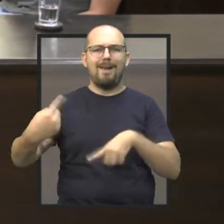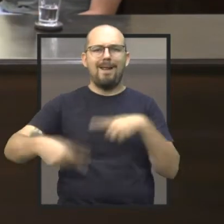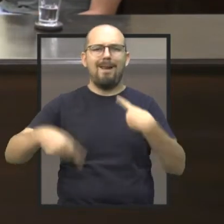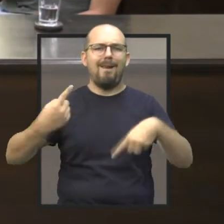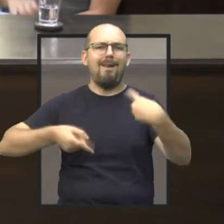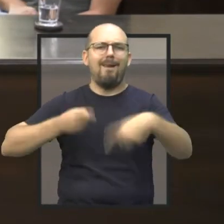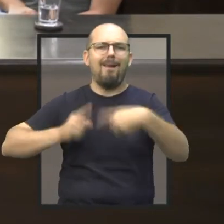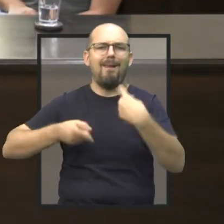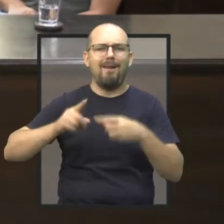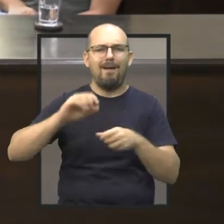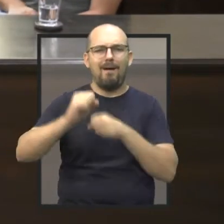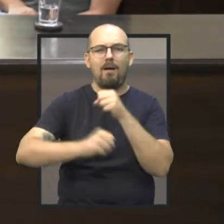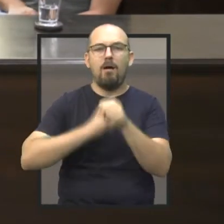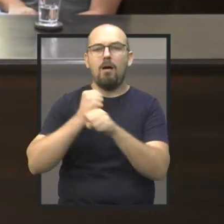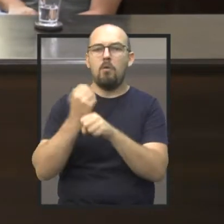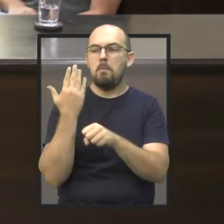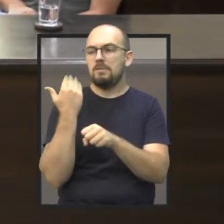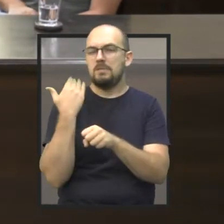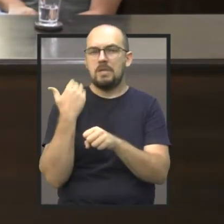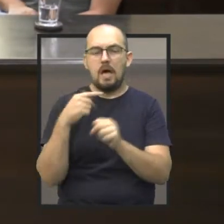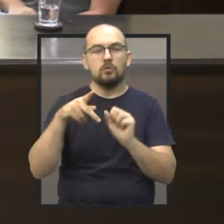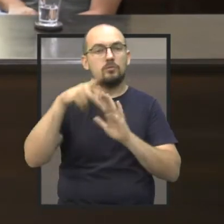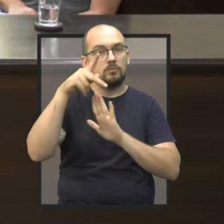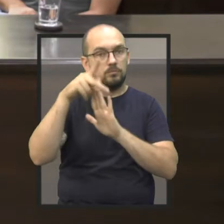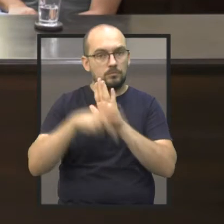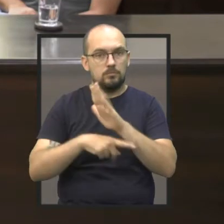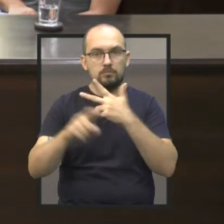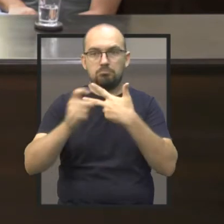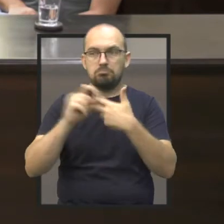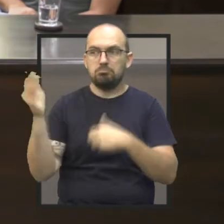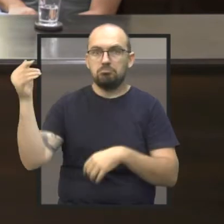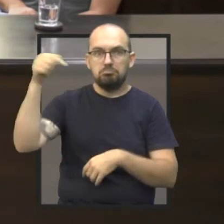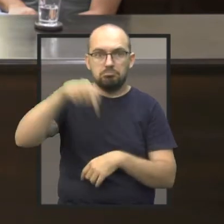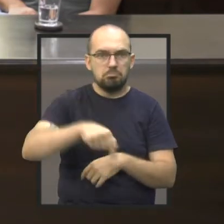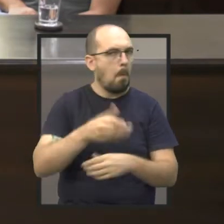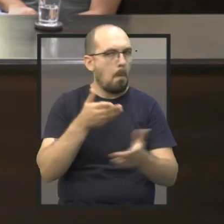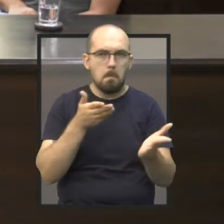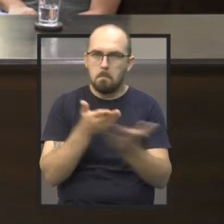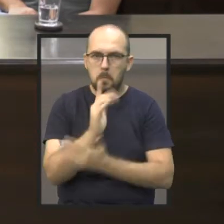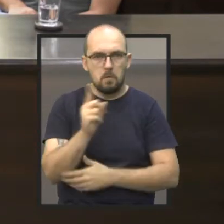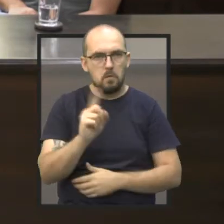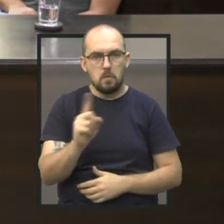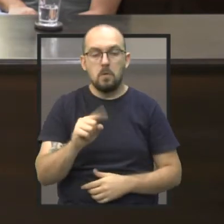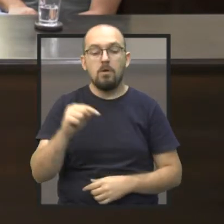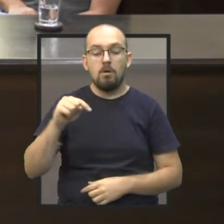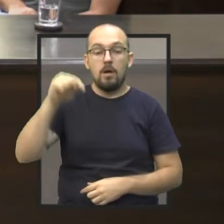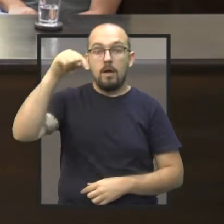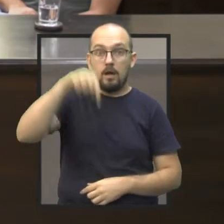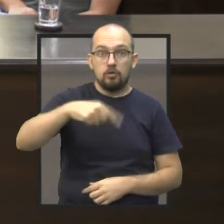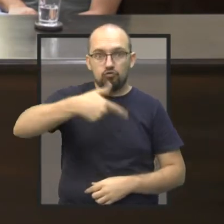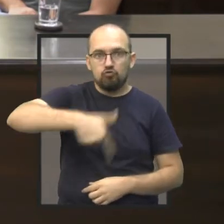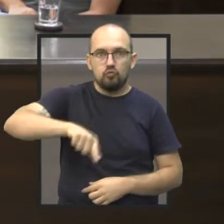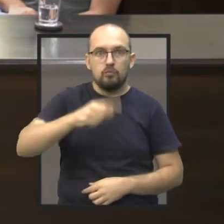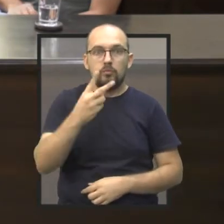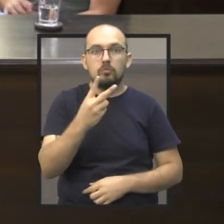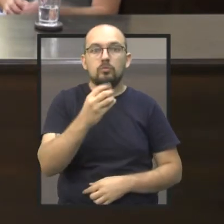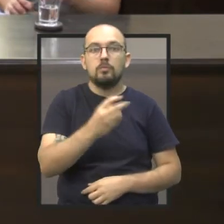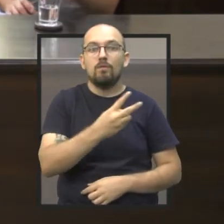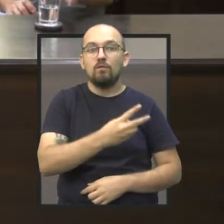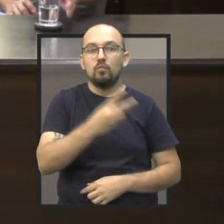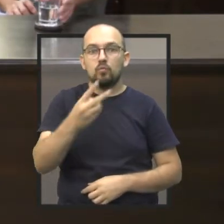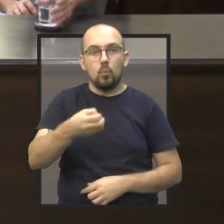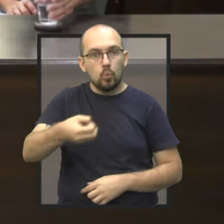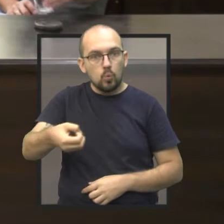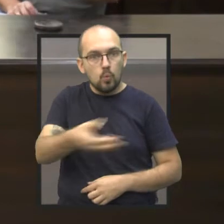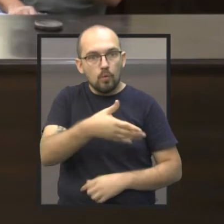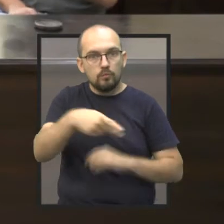aqui na Câmara Municipal. No ano passado, um projeto do Poder Executivo foi rejeitado na Câmara. Este ano de 2022, um